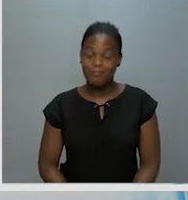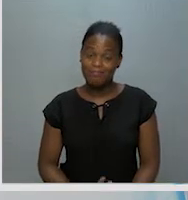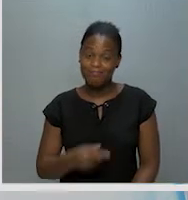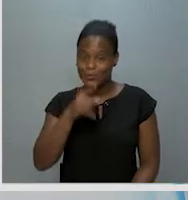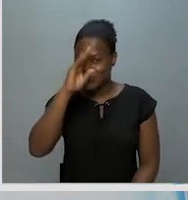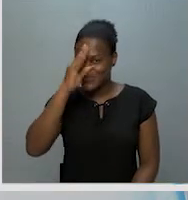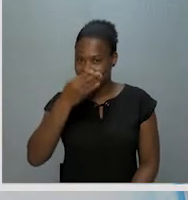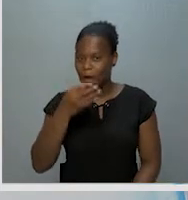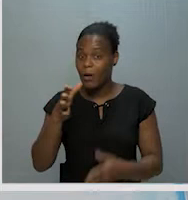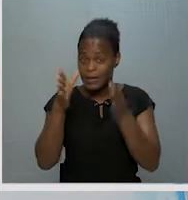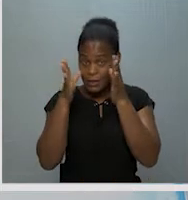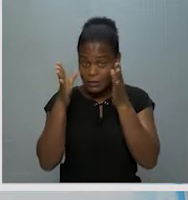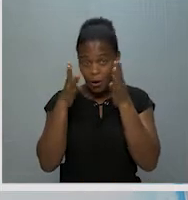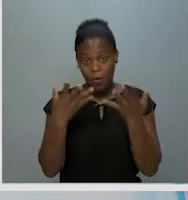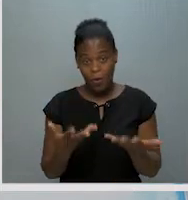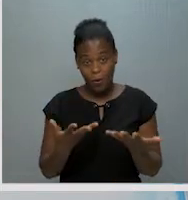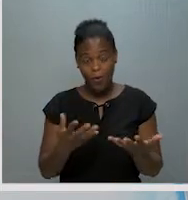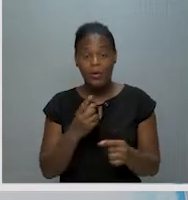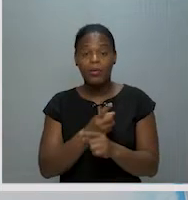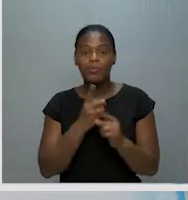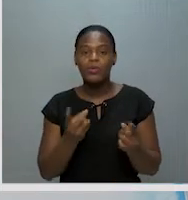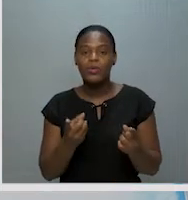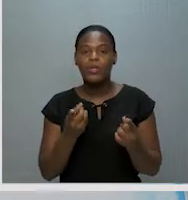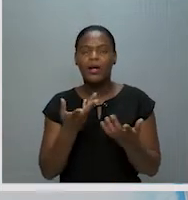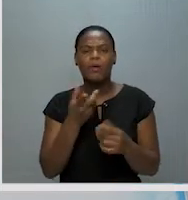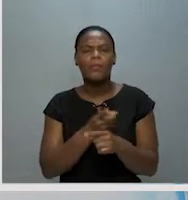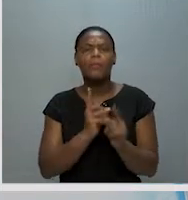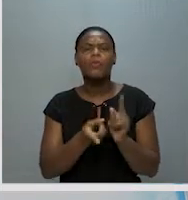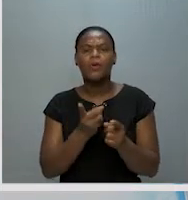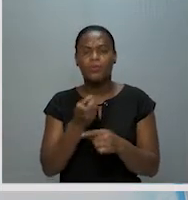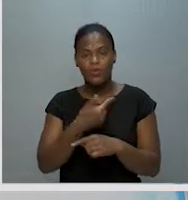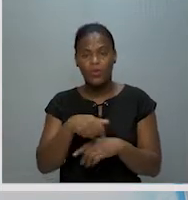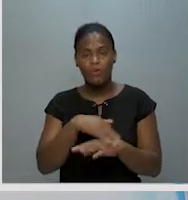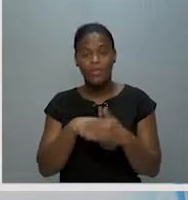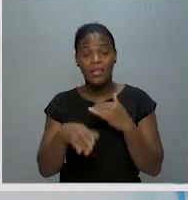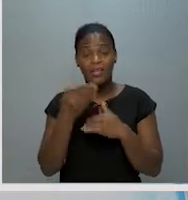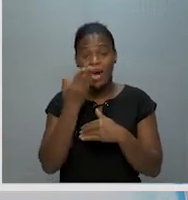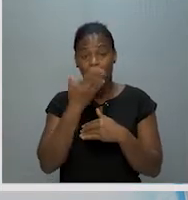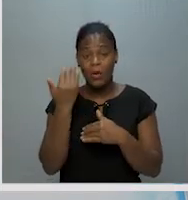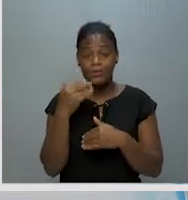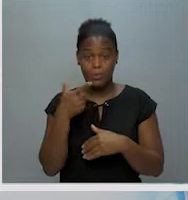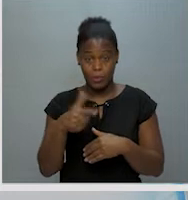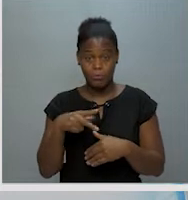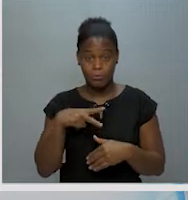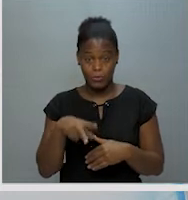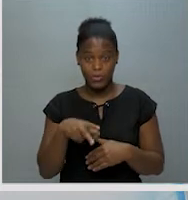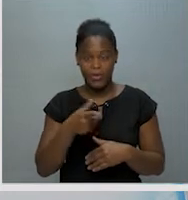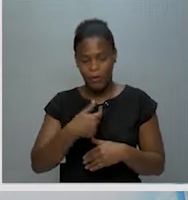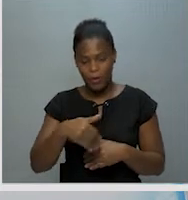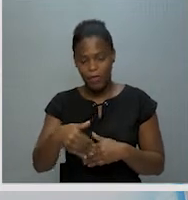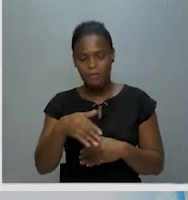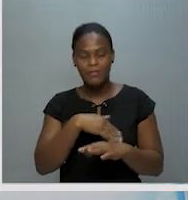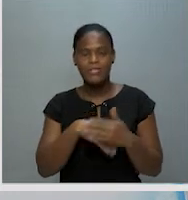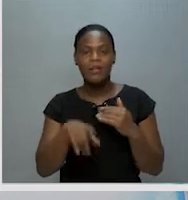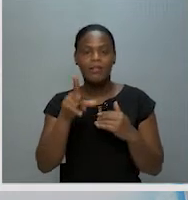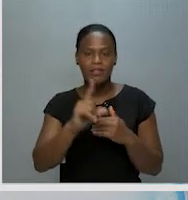E já sabem, muita atenção a partir de agora, porque em semelhança daquilo que nós fizemos na aula de língua portuguesa, nós vamos